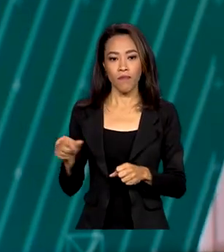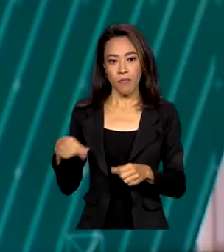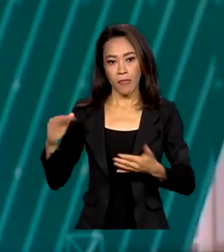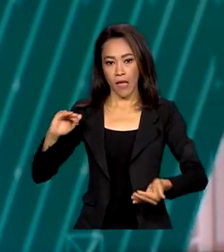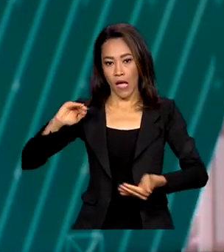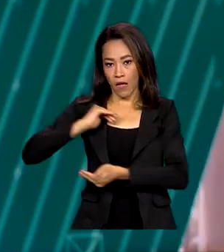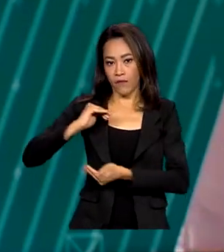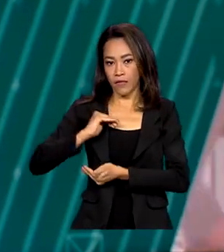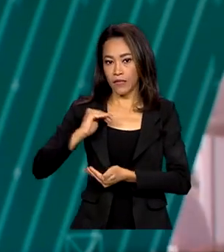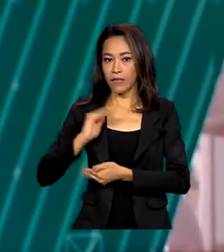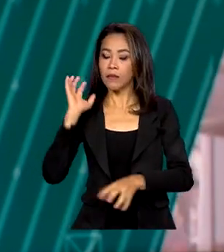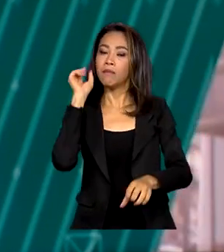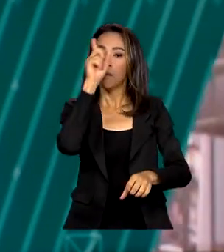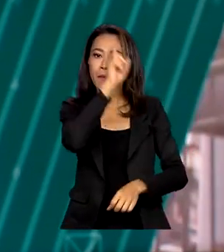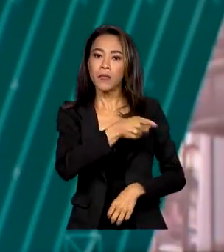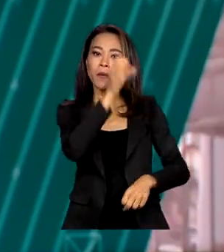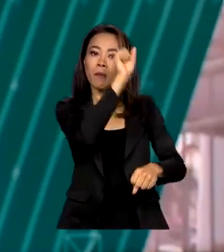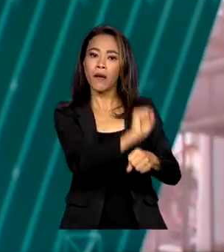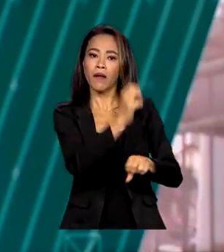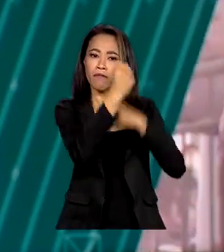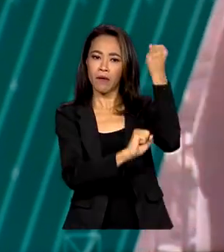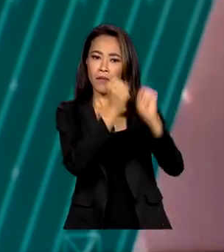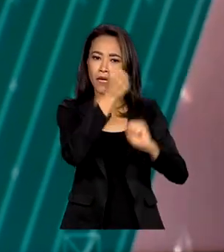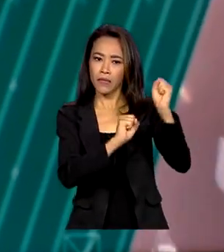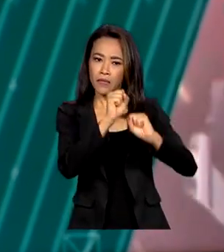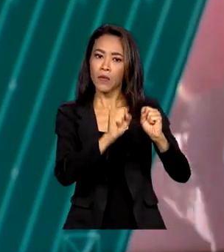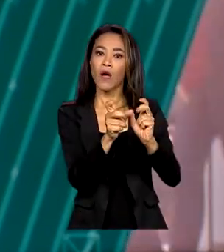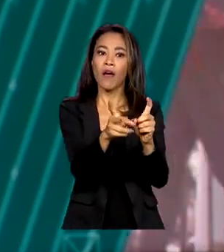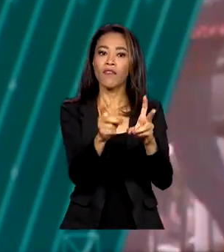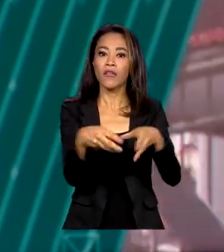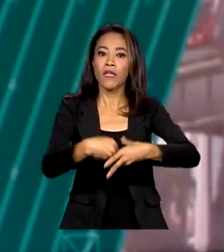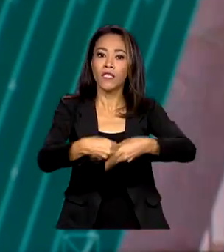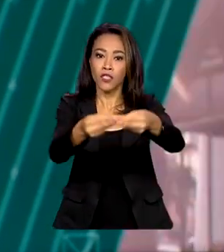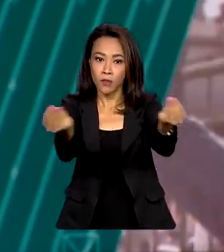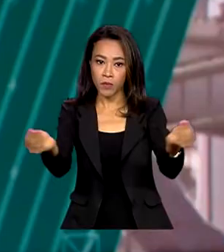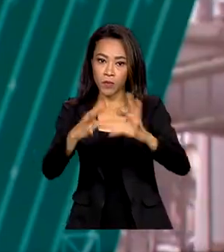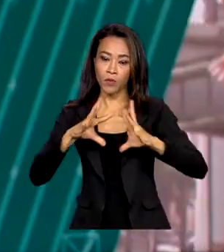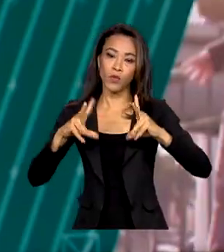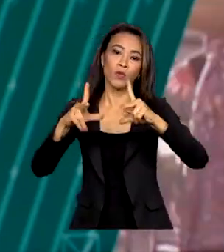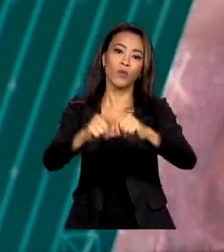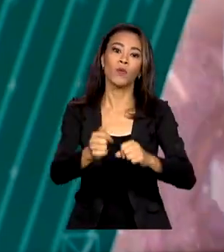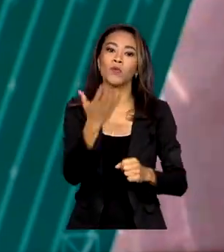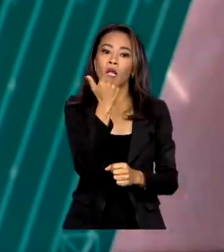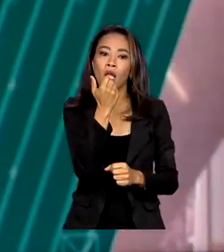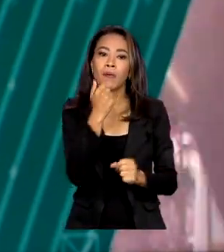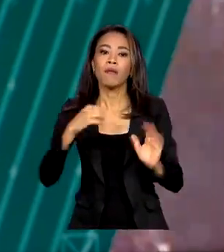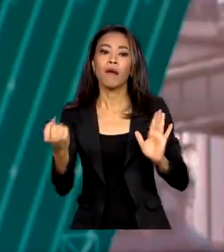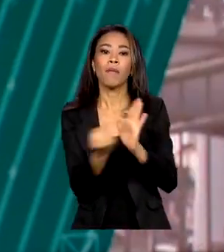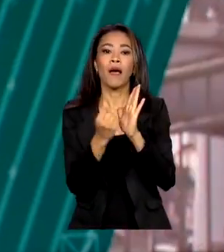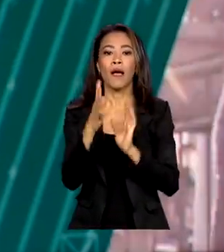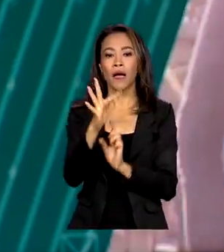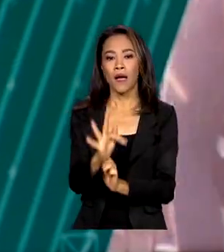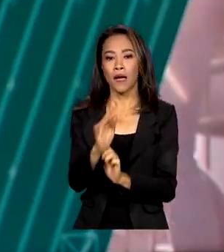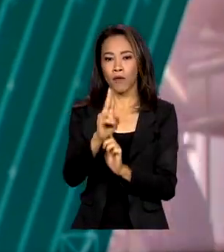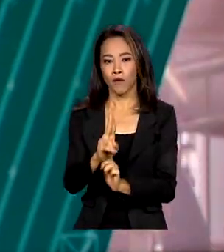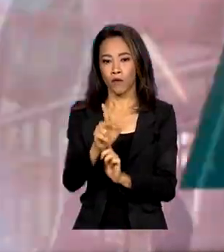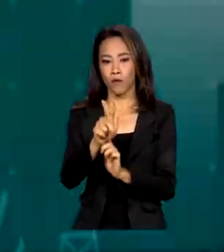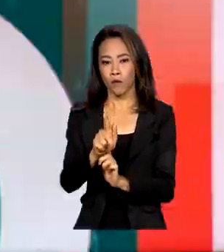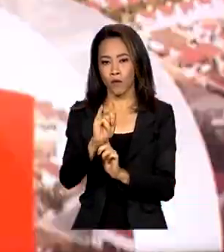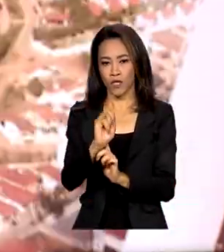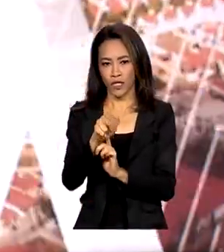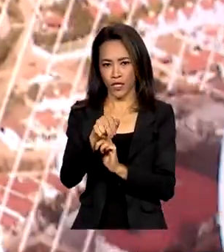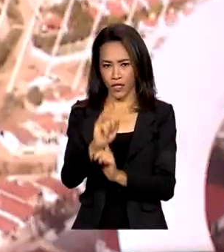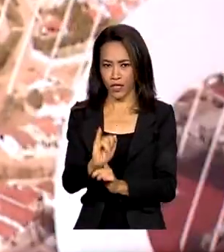a fabricação, comercialização, distribuição e uso de todos os alimentos da marca Fujini. A determinação é válida apenas para